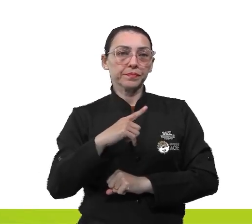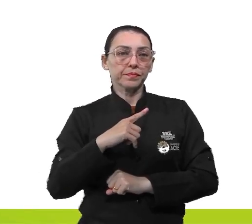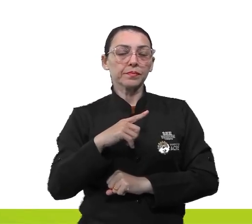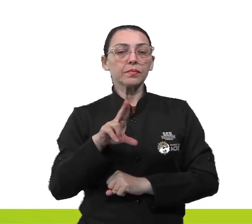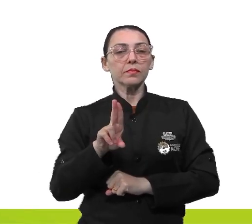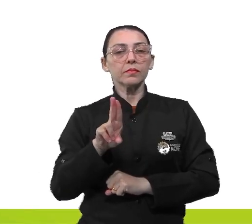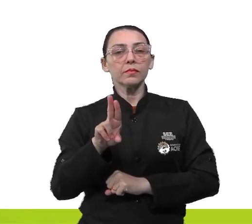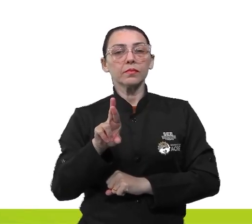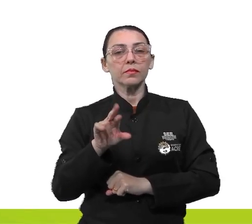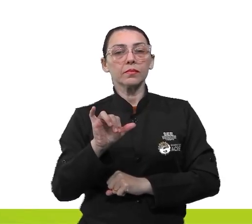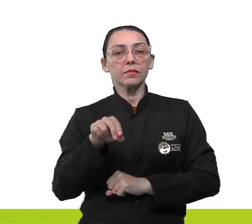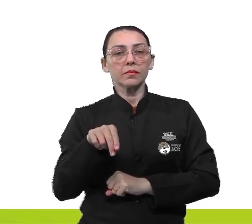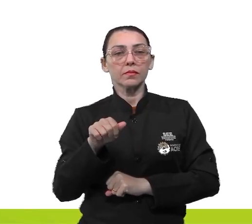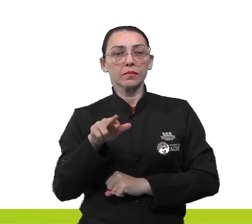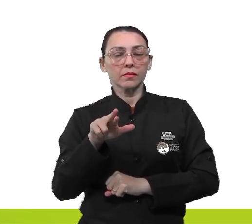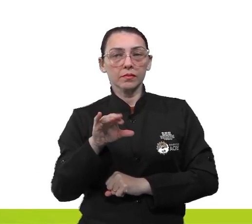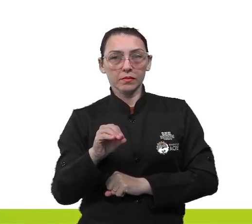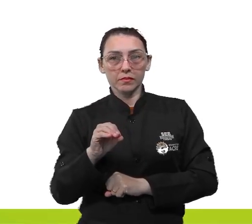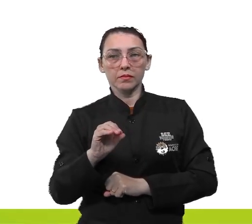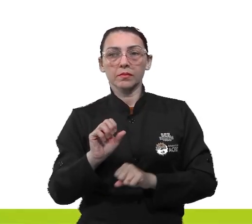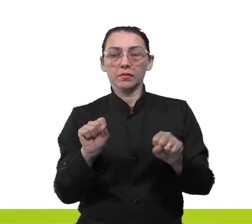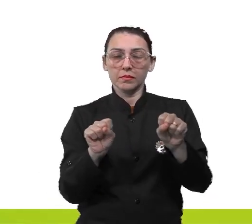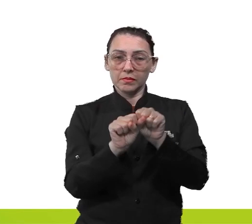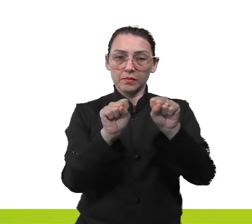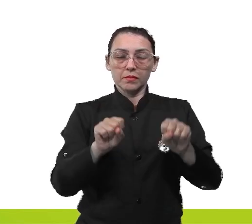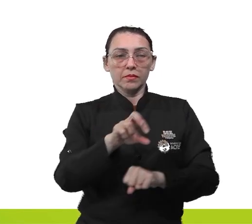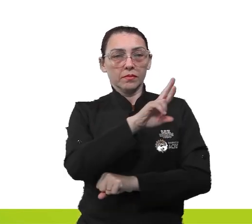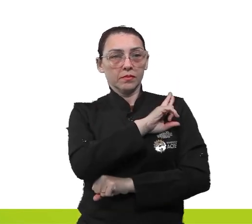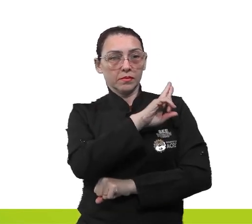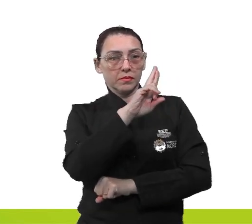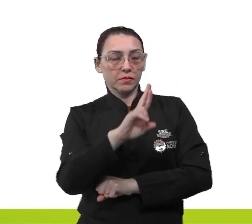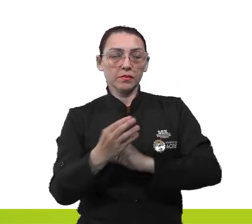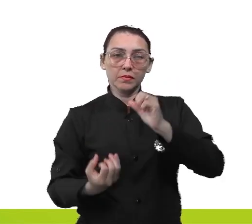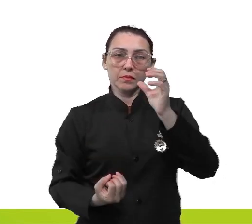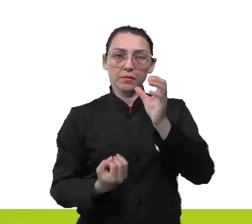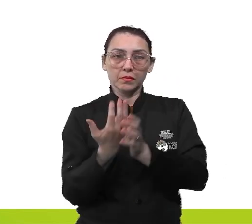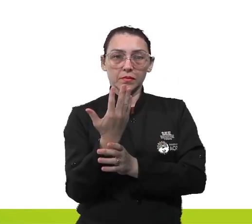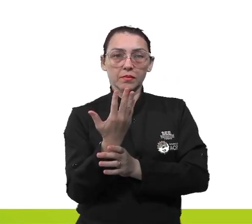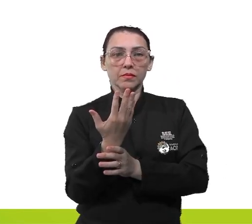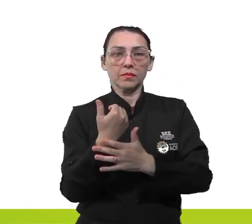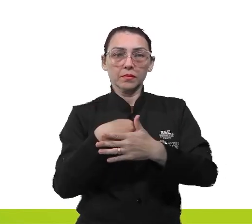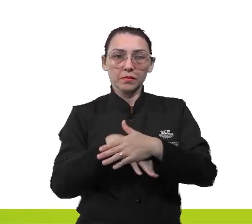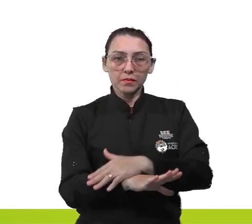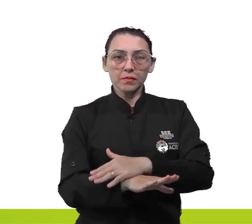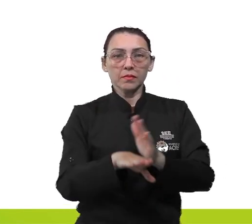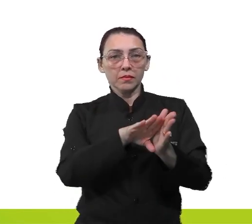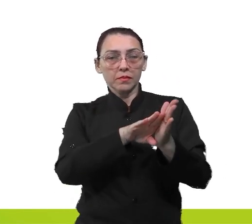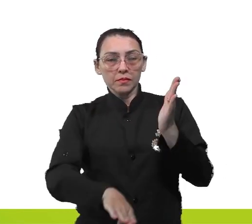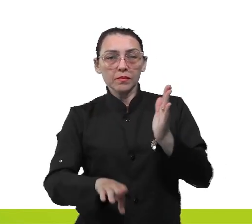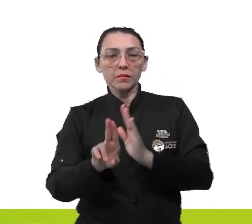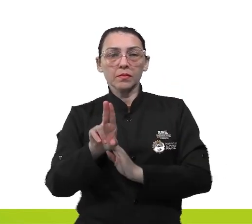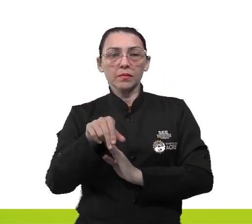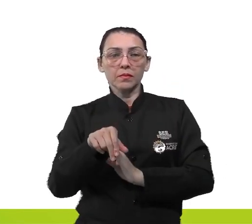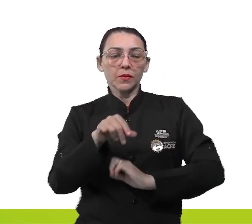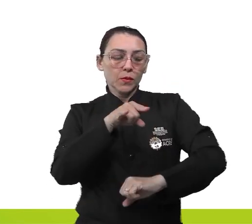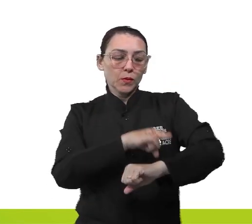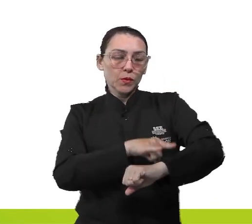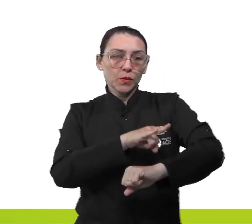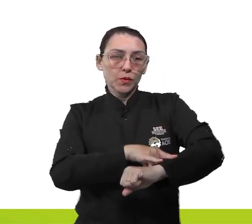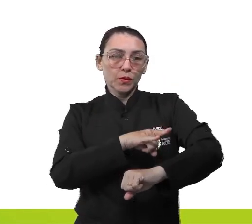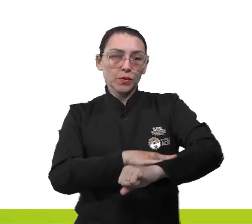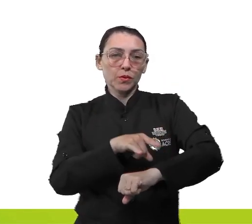sistema urinário, pessoal. É o sistema responsável por produzir, armazenar e eliminar a